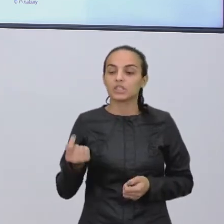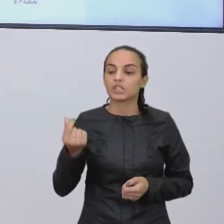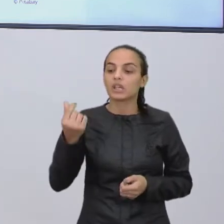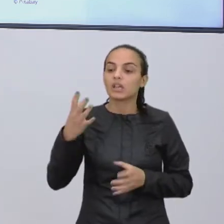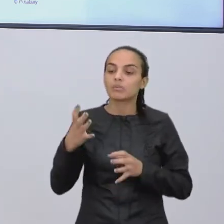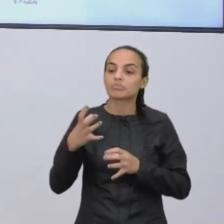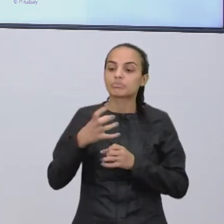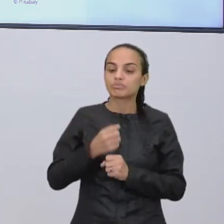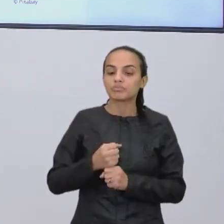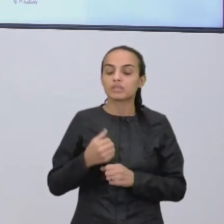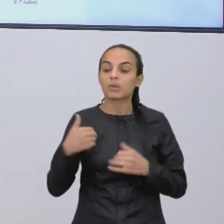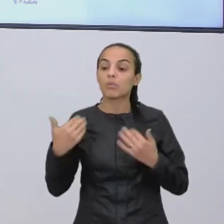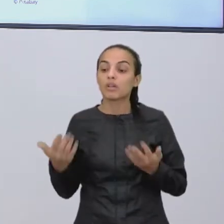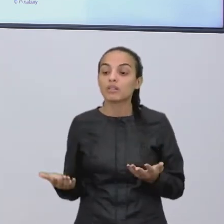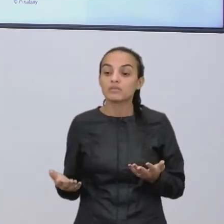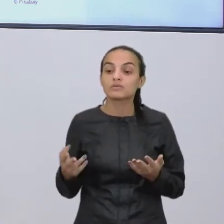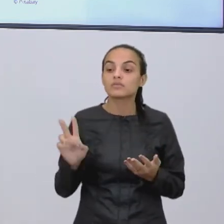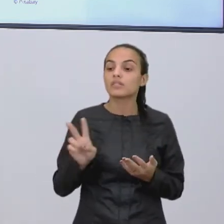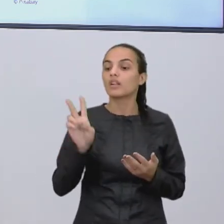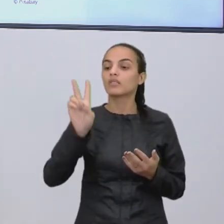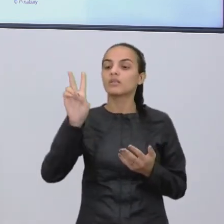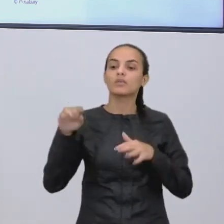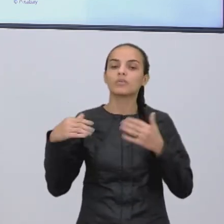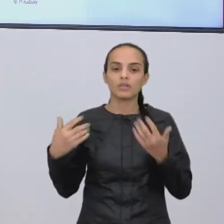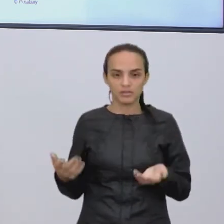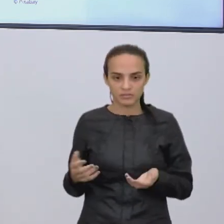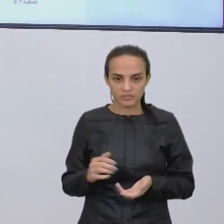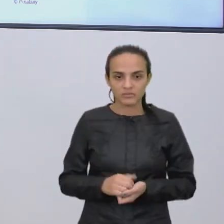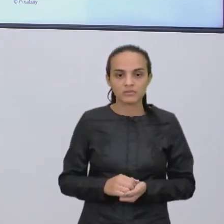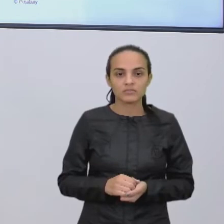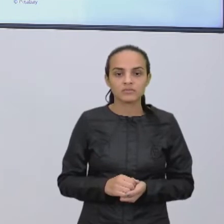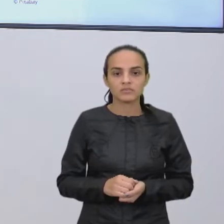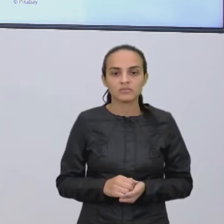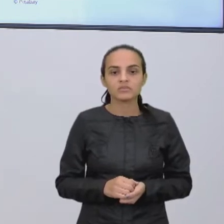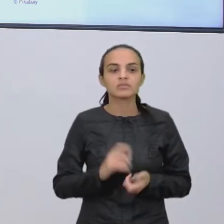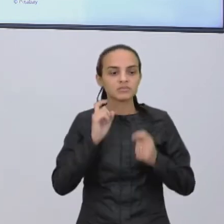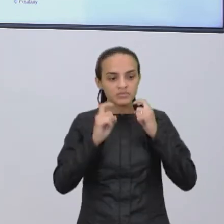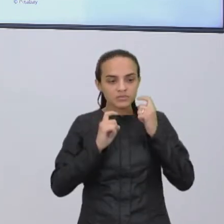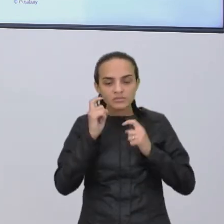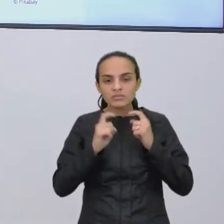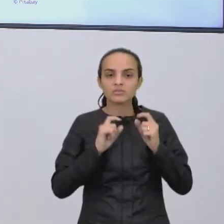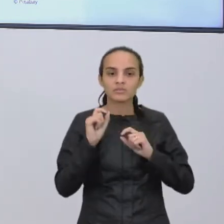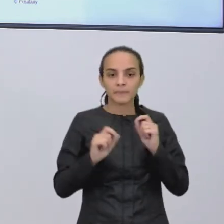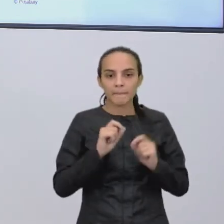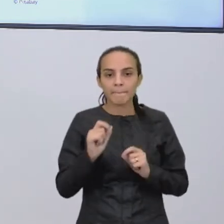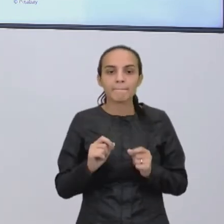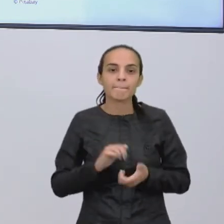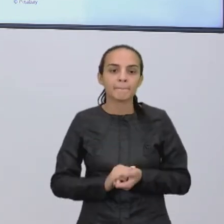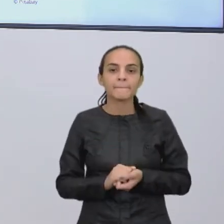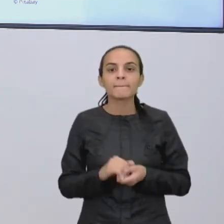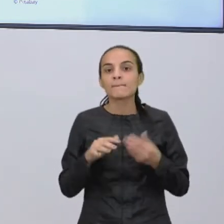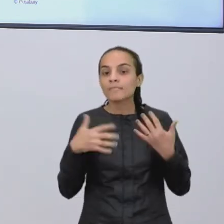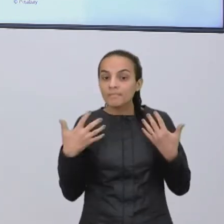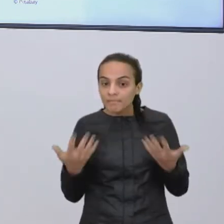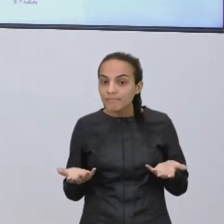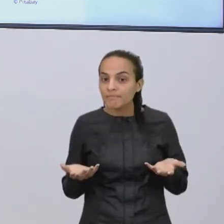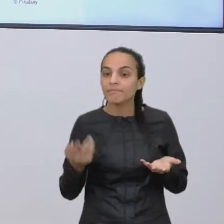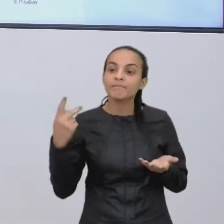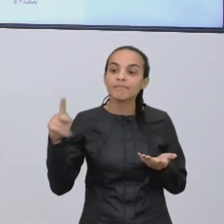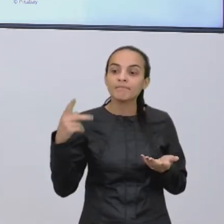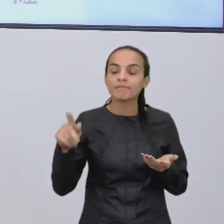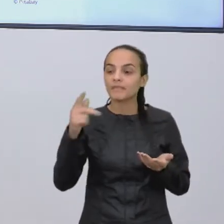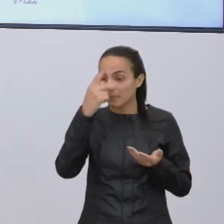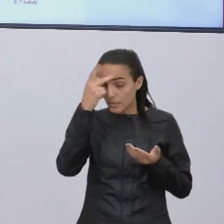dessa população, não é? Qual que é a grande preocupação quantos elementos, né? Quantos indivíduos tem em